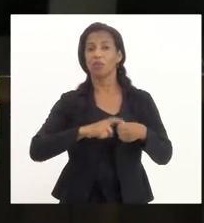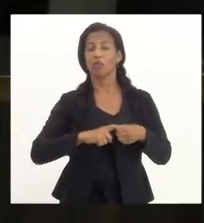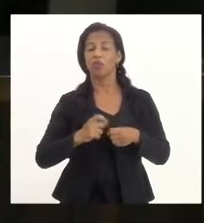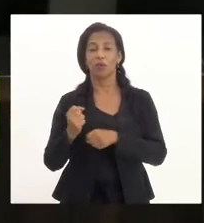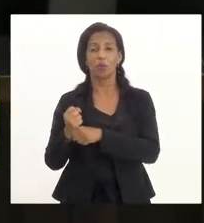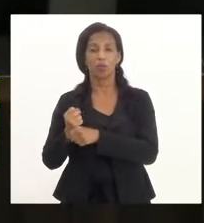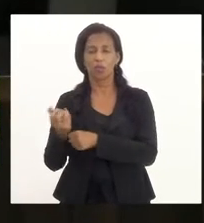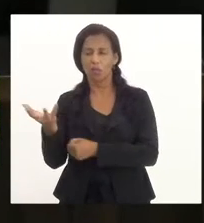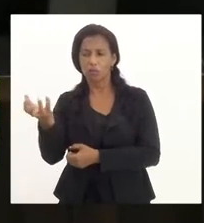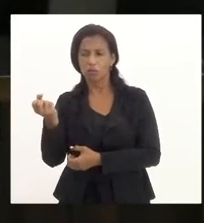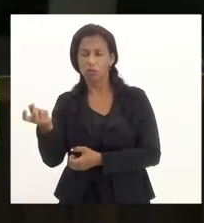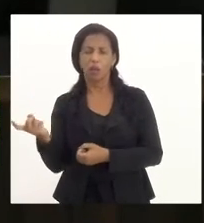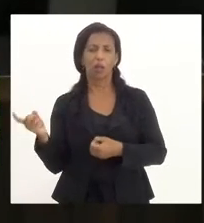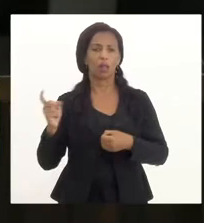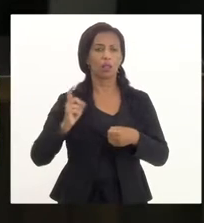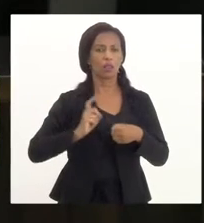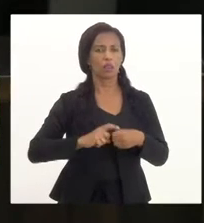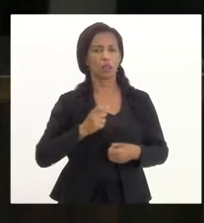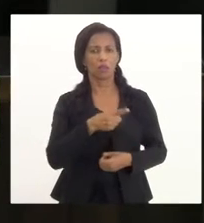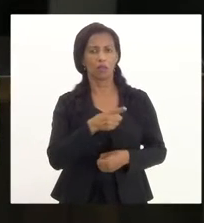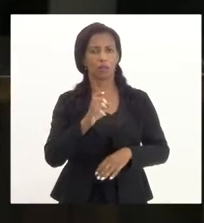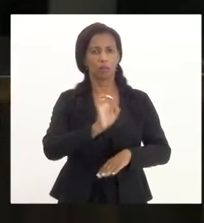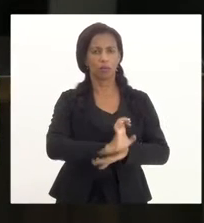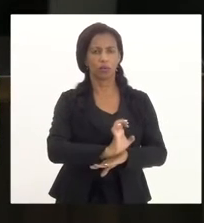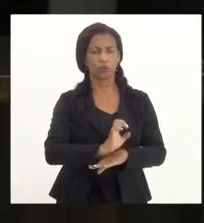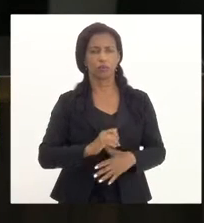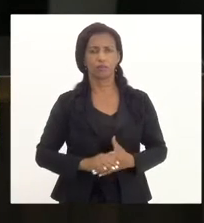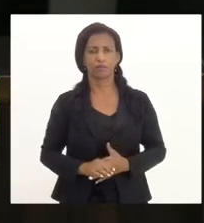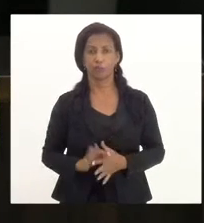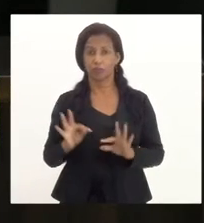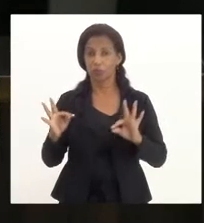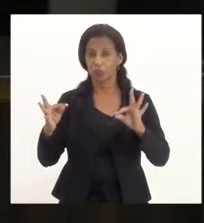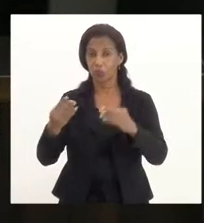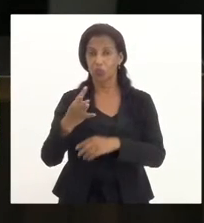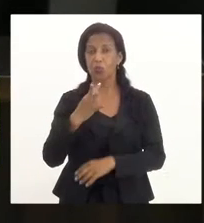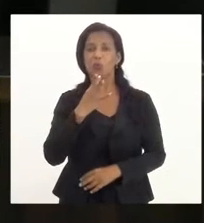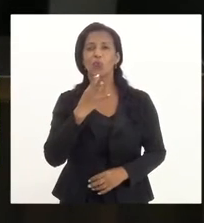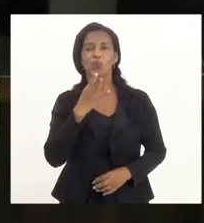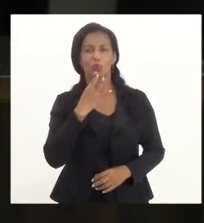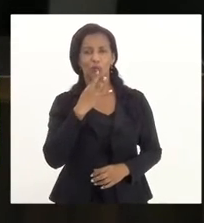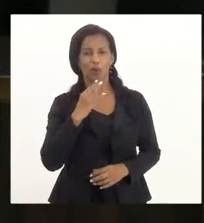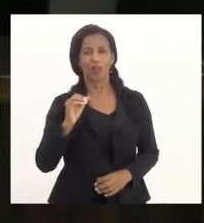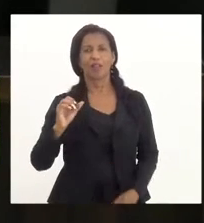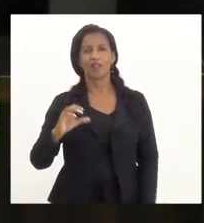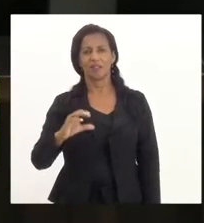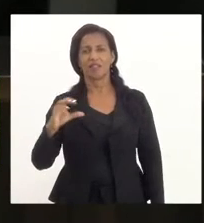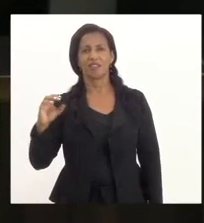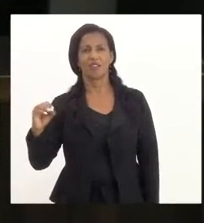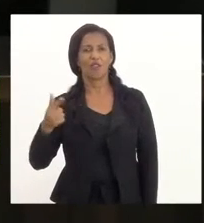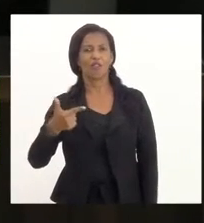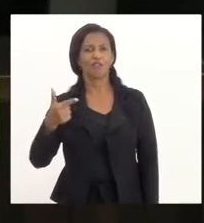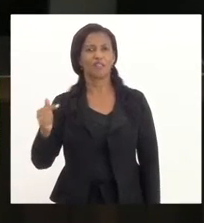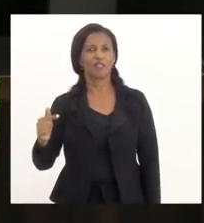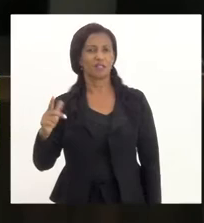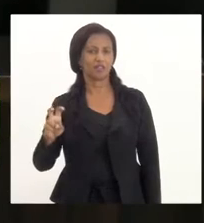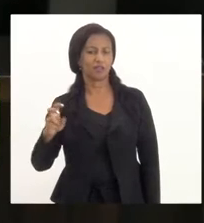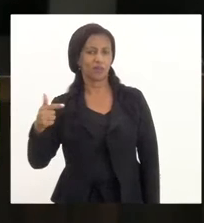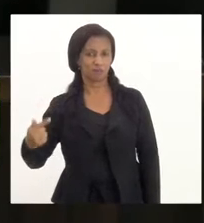anos do recolhimento do imposto de renda da sociedade todo mundo conhece assim ó